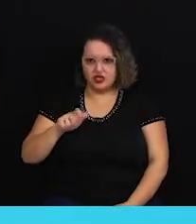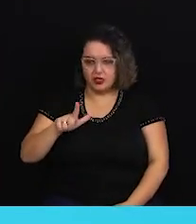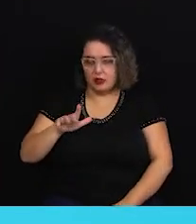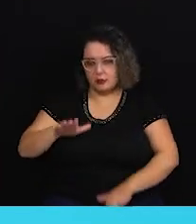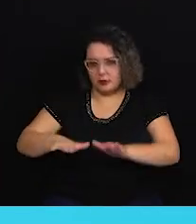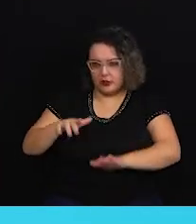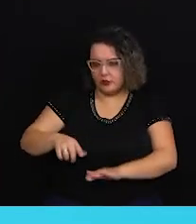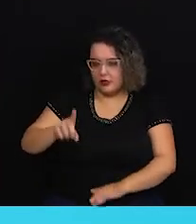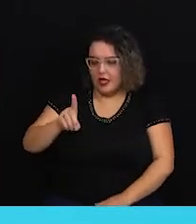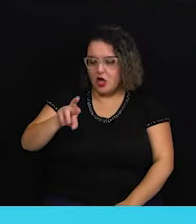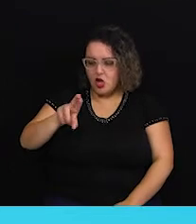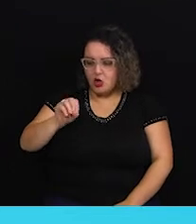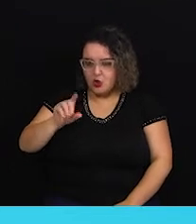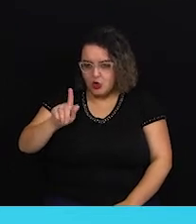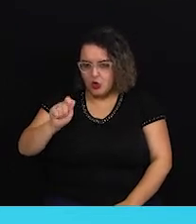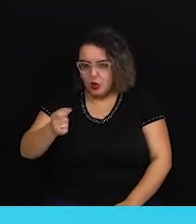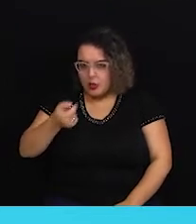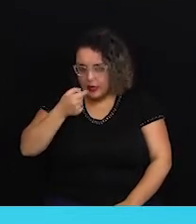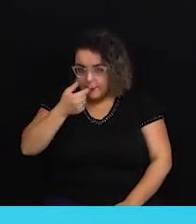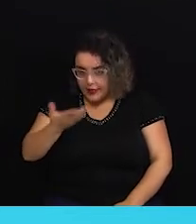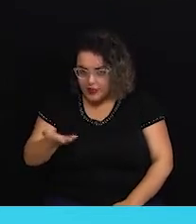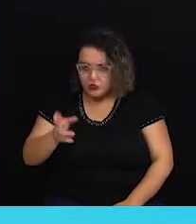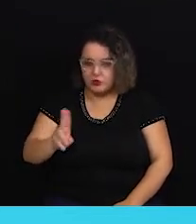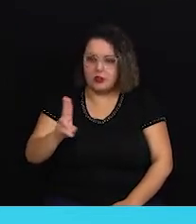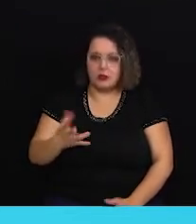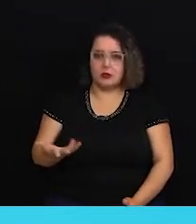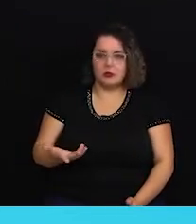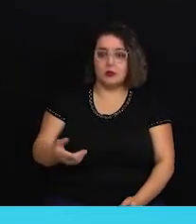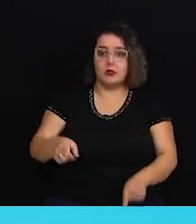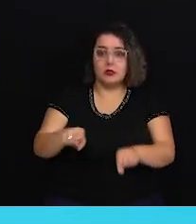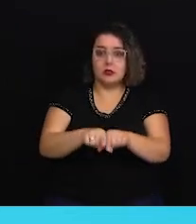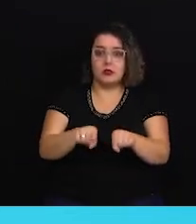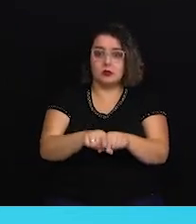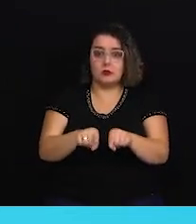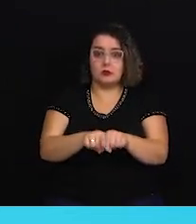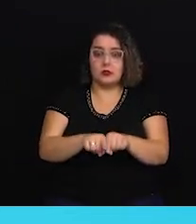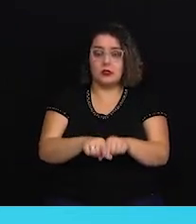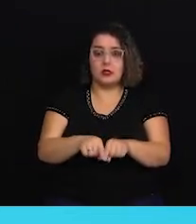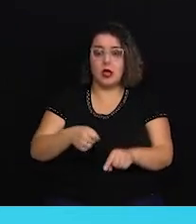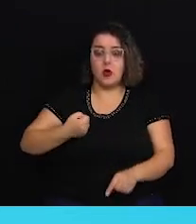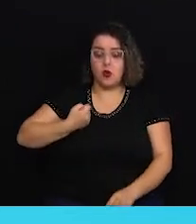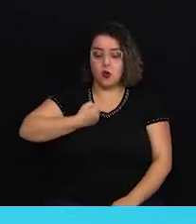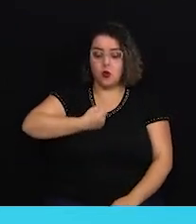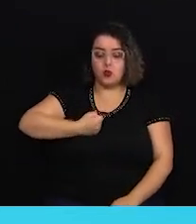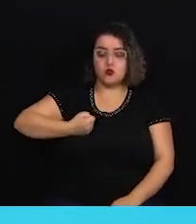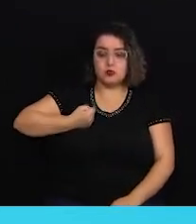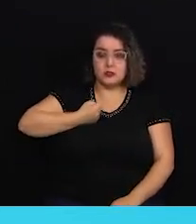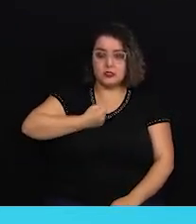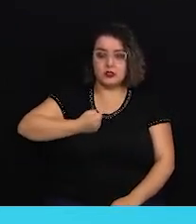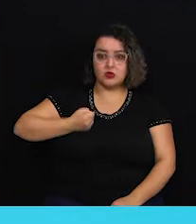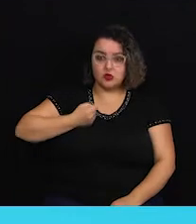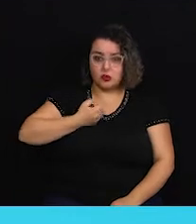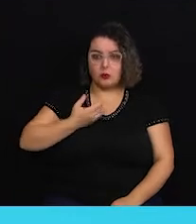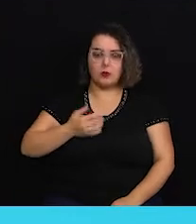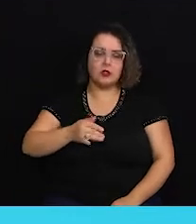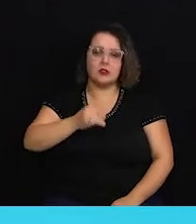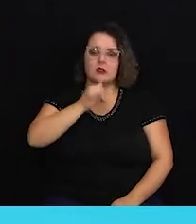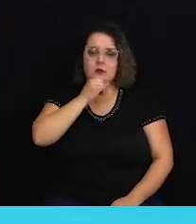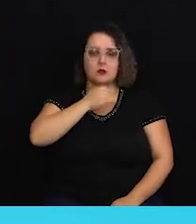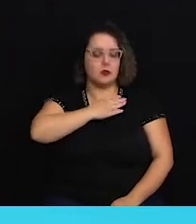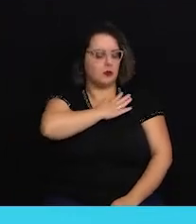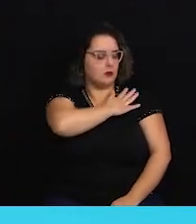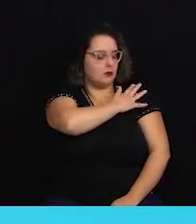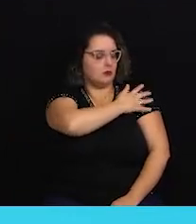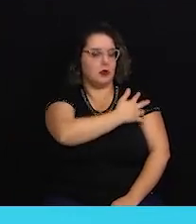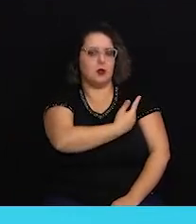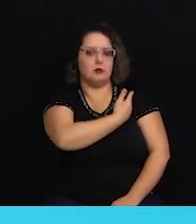vamos dizer assim, vai associar, e também cresceu muito o uso do ultrassom na anestesia. Então, por exemplo, uma cirurgia de